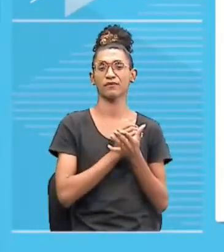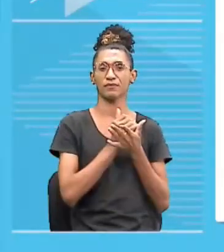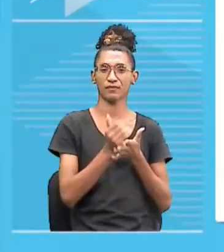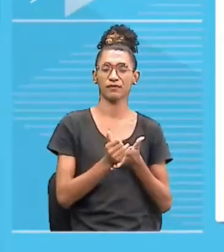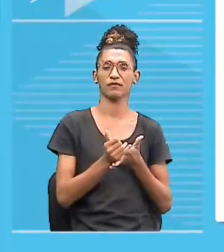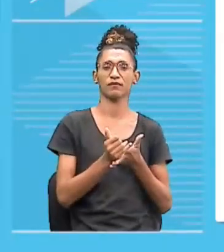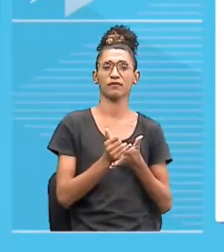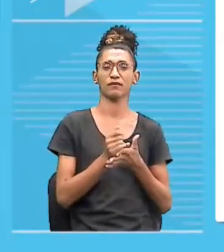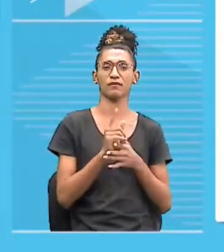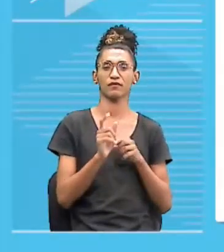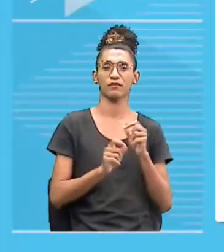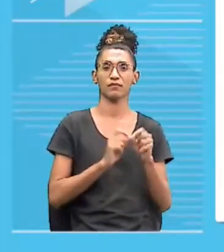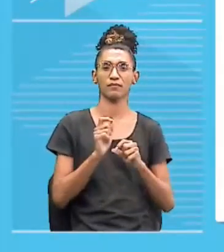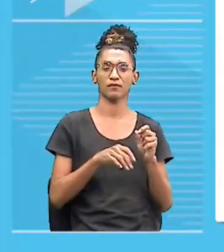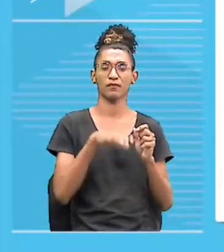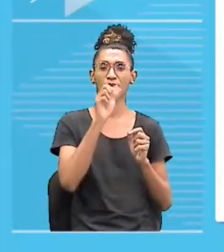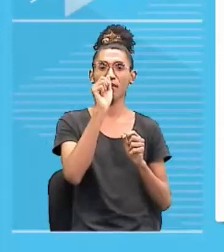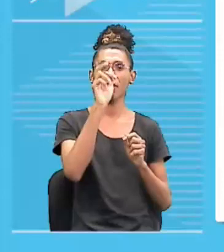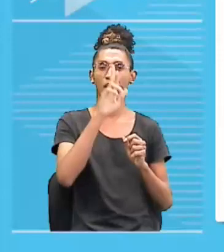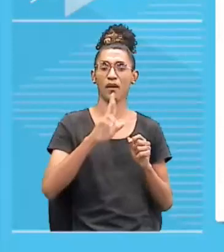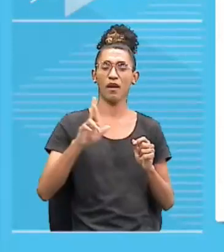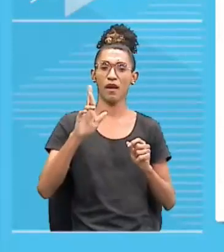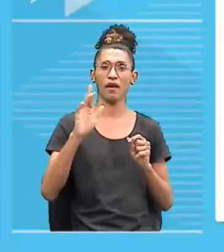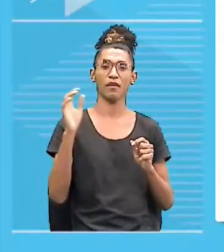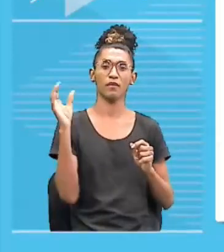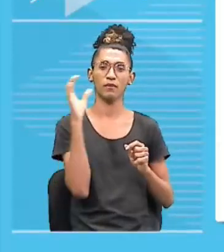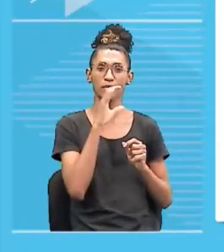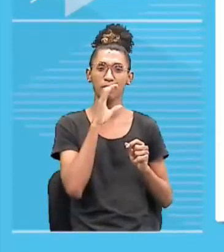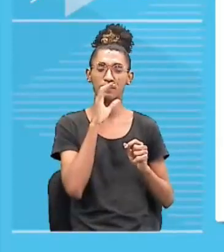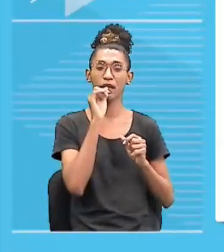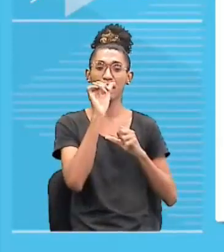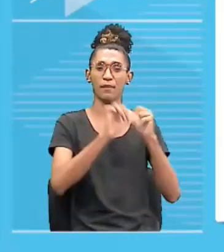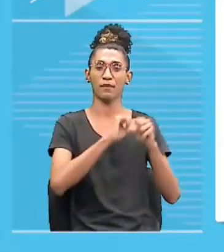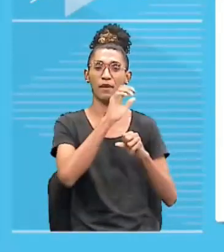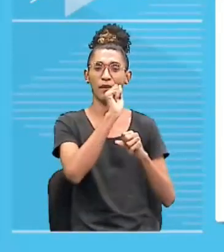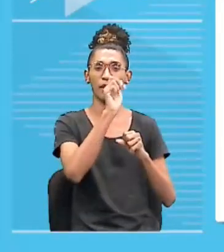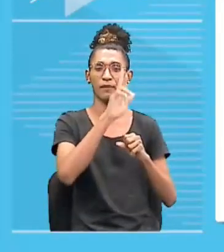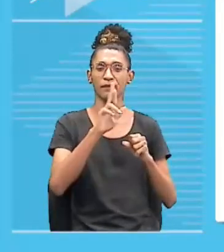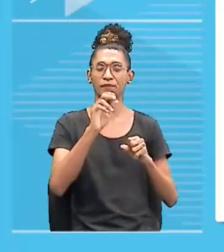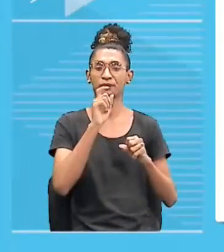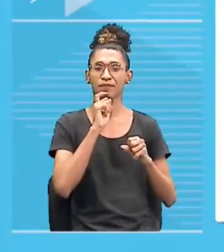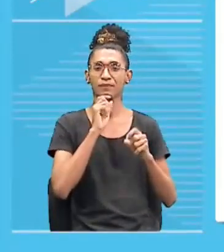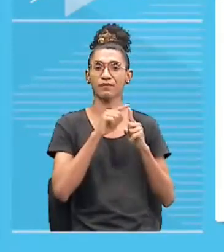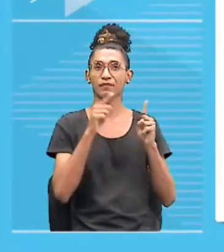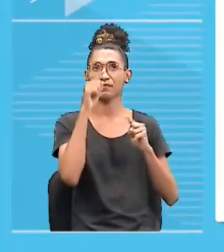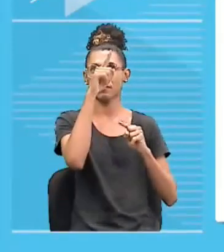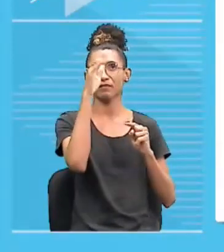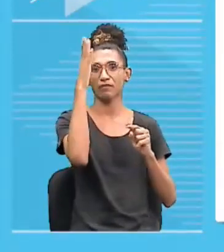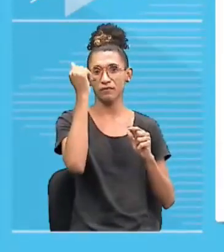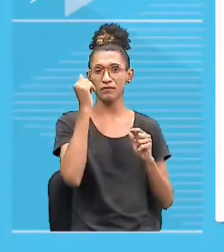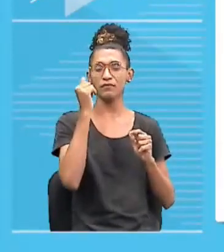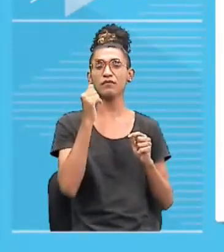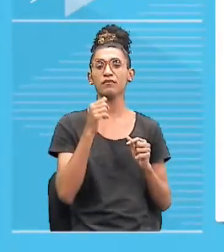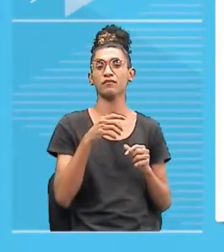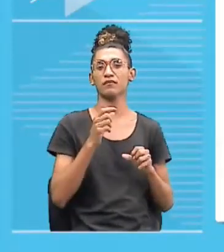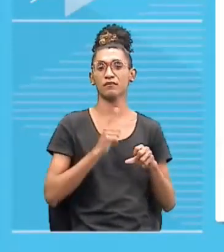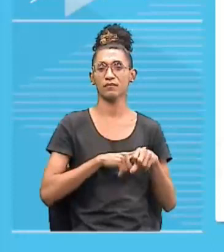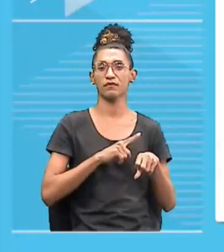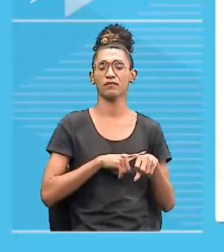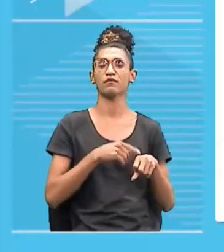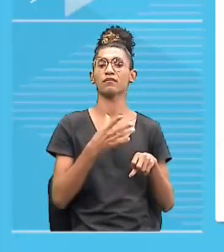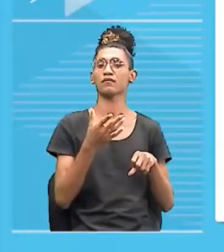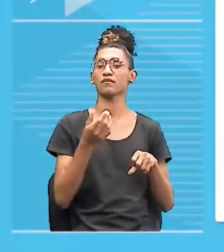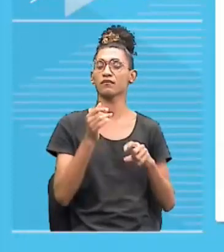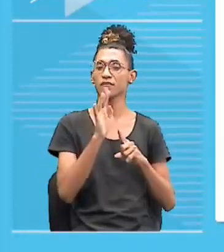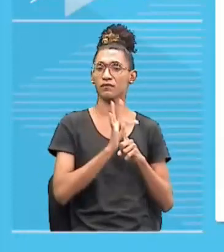a retirada de ar quente para colocar ar frio. Só que ele sabe quando ele chega na temperatura que você